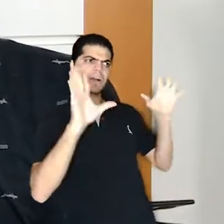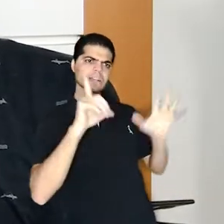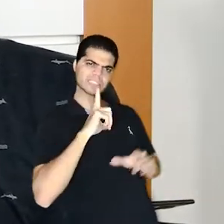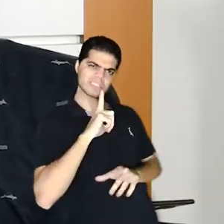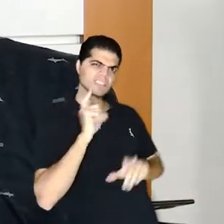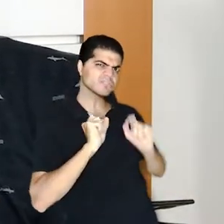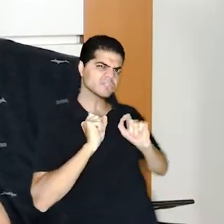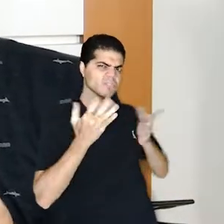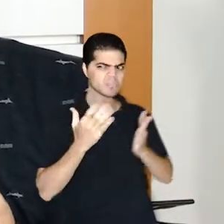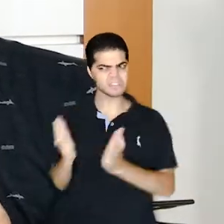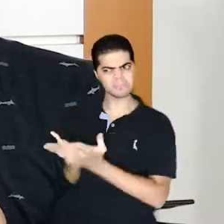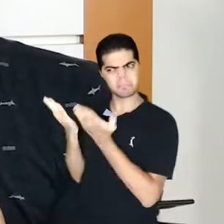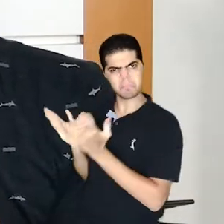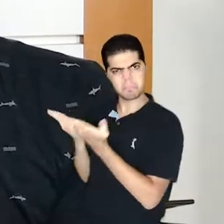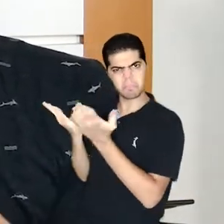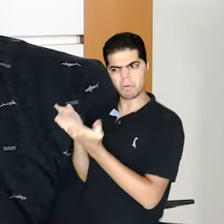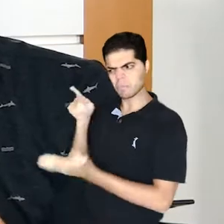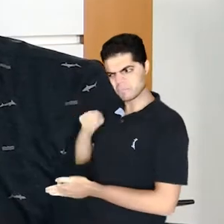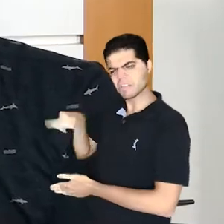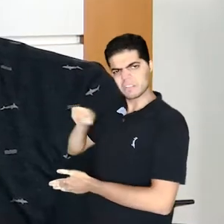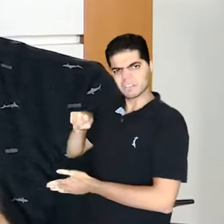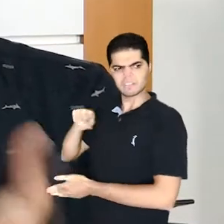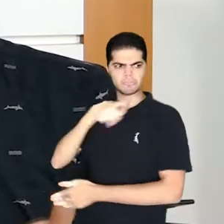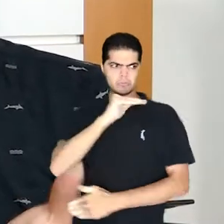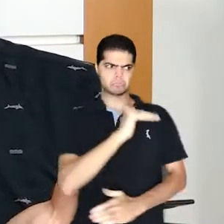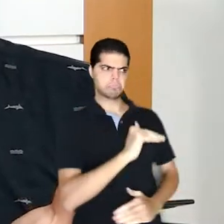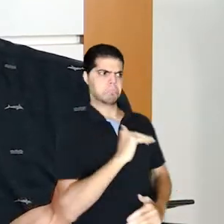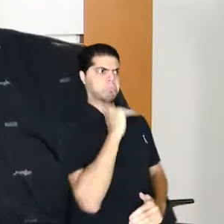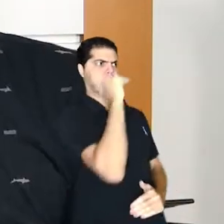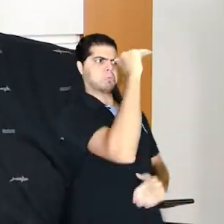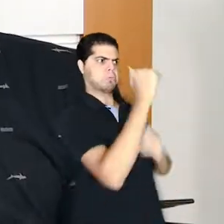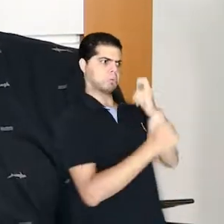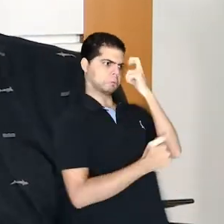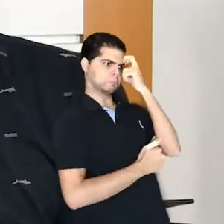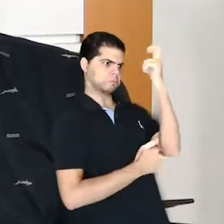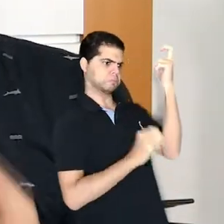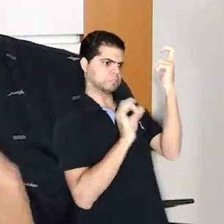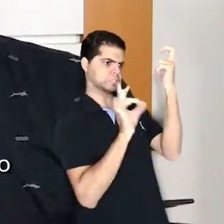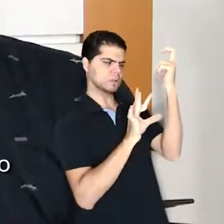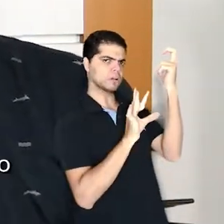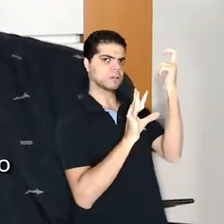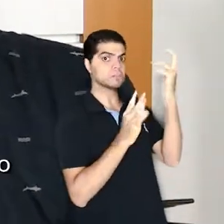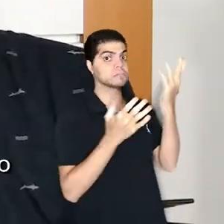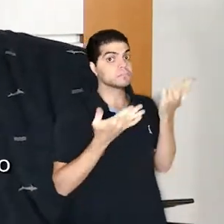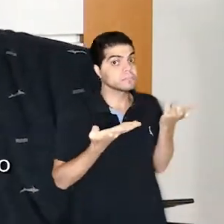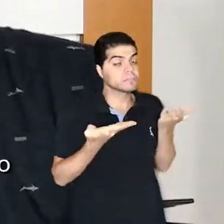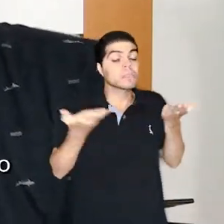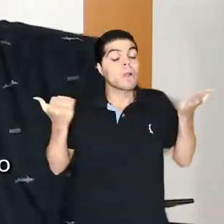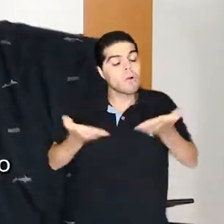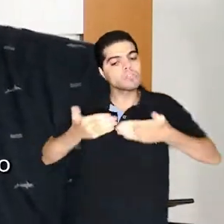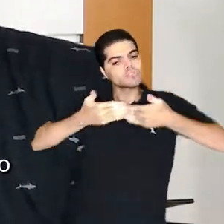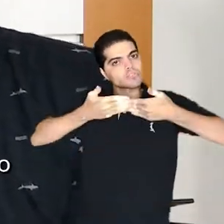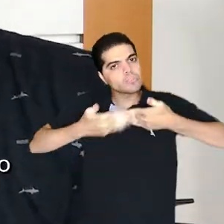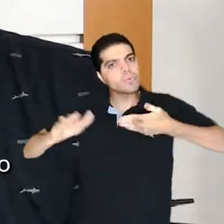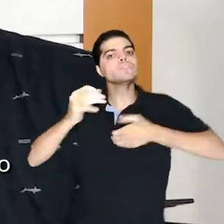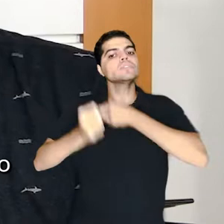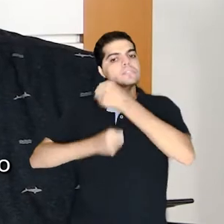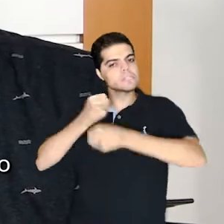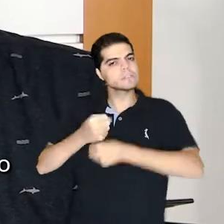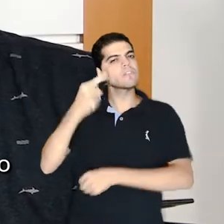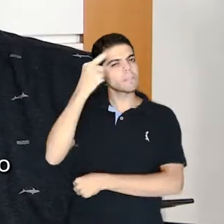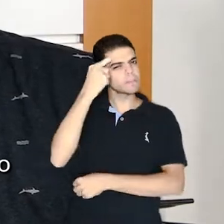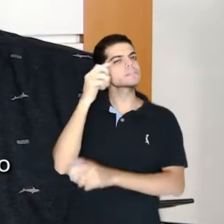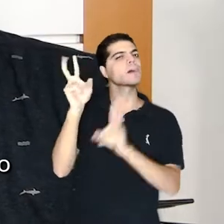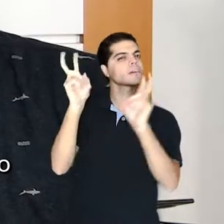mais pobres? Será que a independência foi feita só pela elite intelectual? Ao longo desse ano, uma vez por mês, nós vamos pensar um pouco sobre